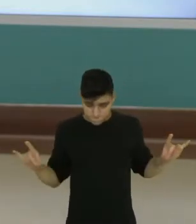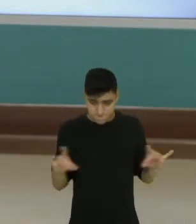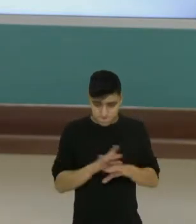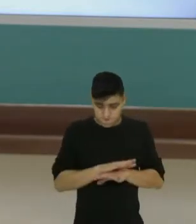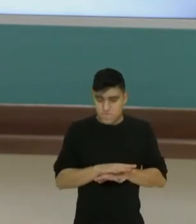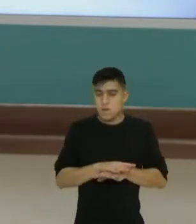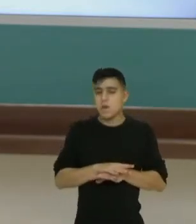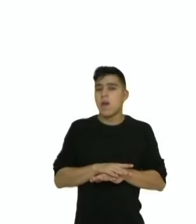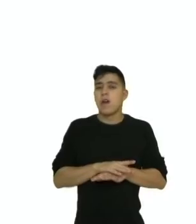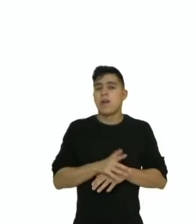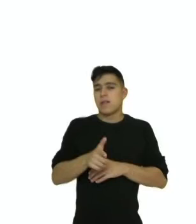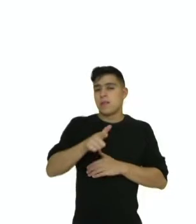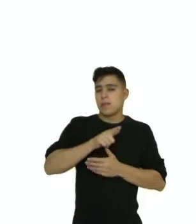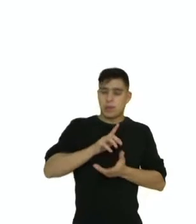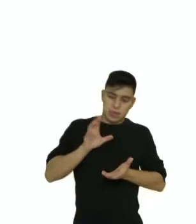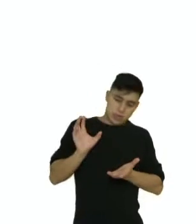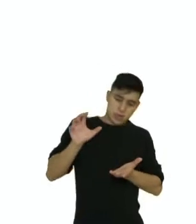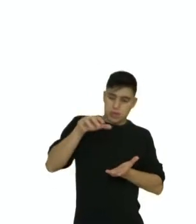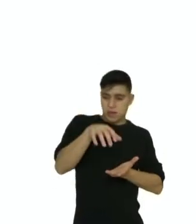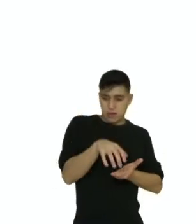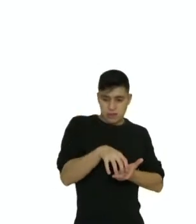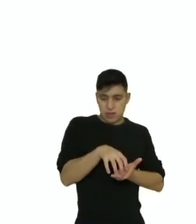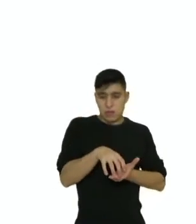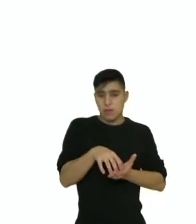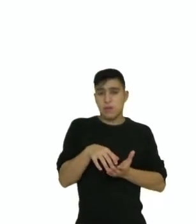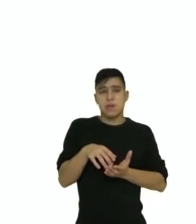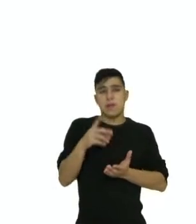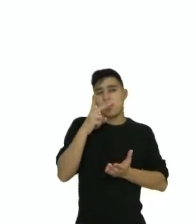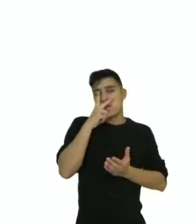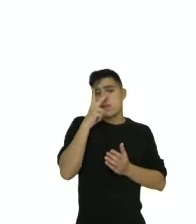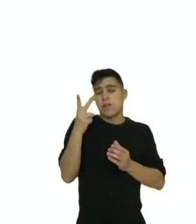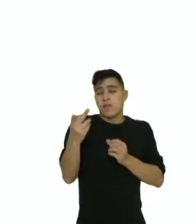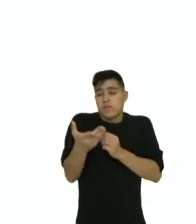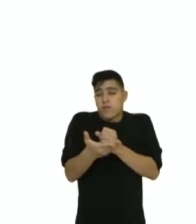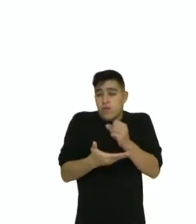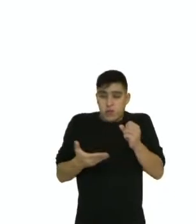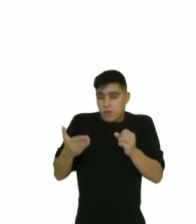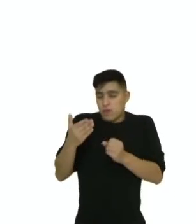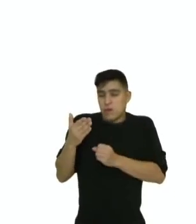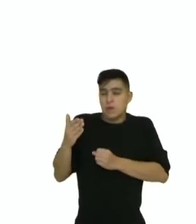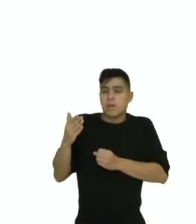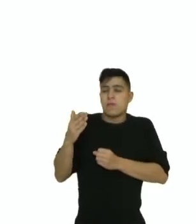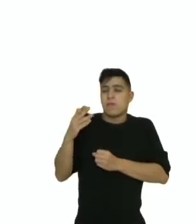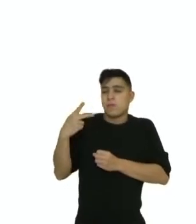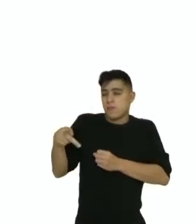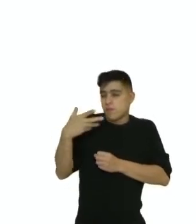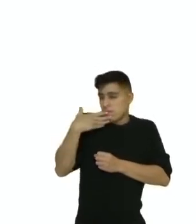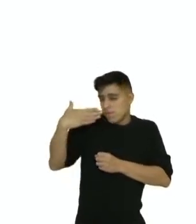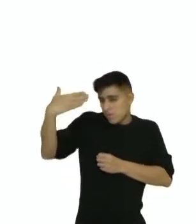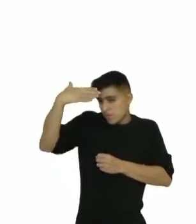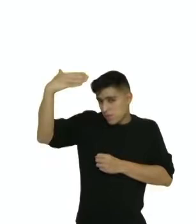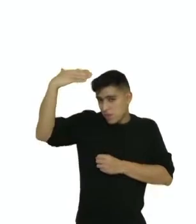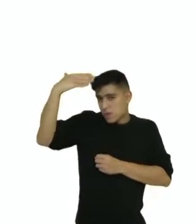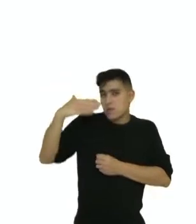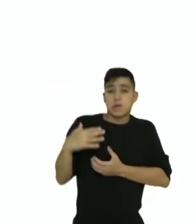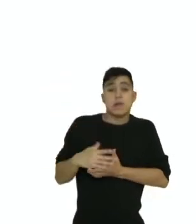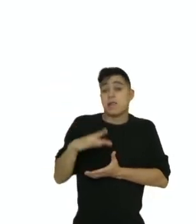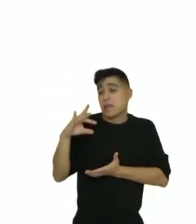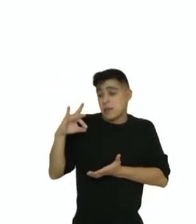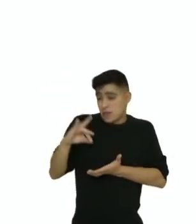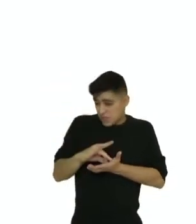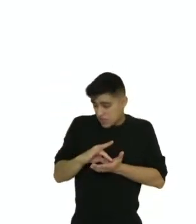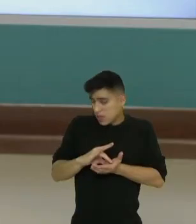ter, obviamente, a instituição chamada fundamentalismo islâmico. A instituição fundamentalismo islâmica literalmente